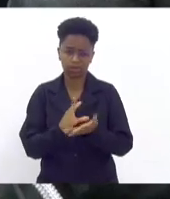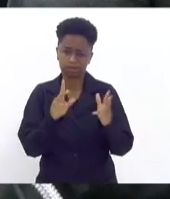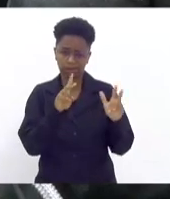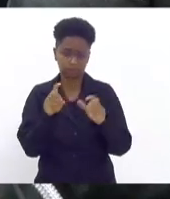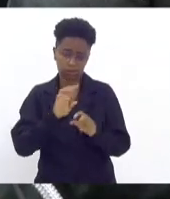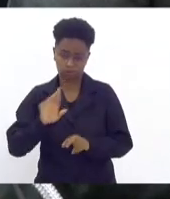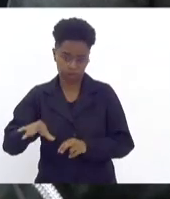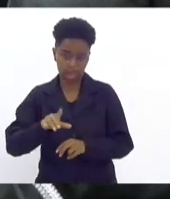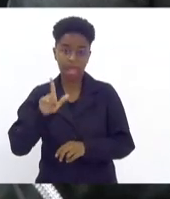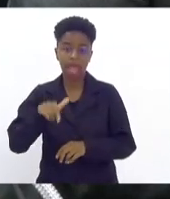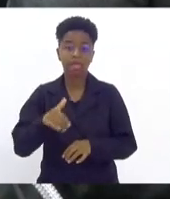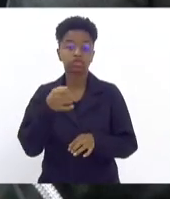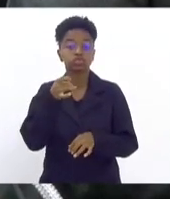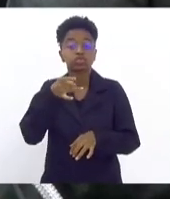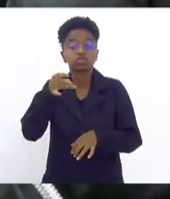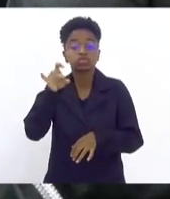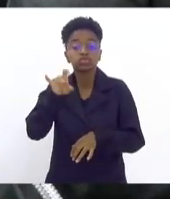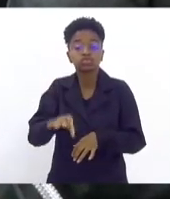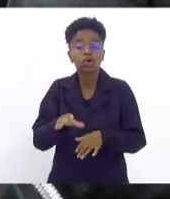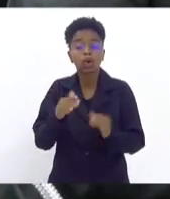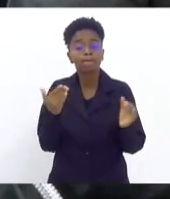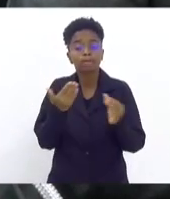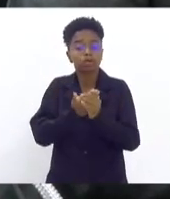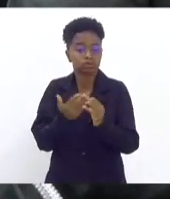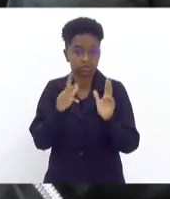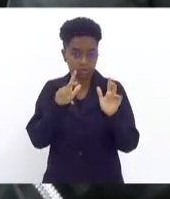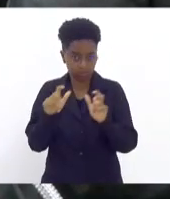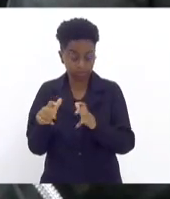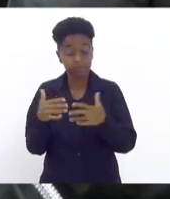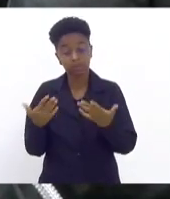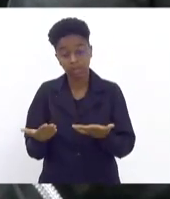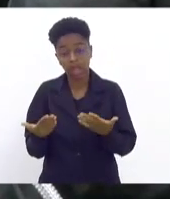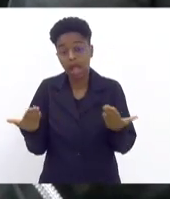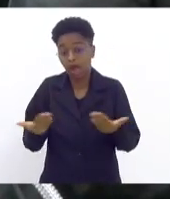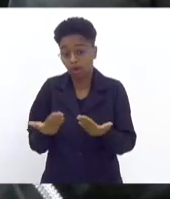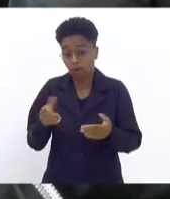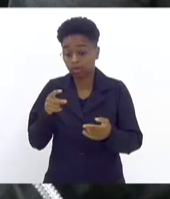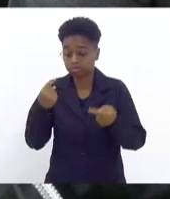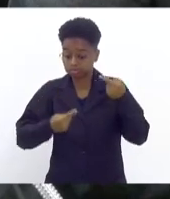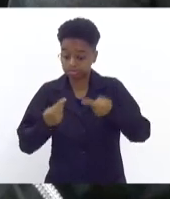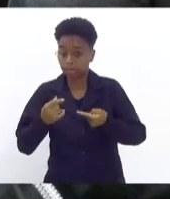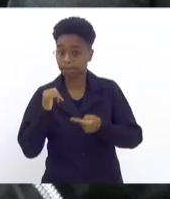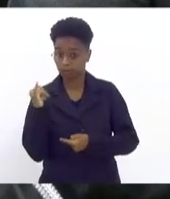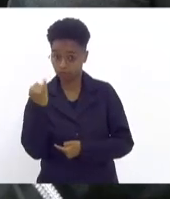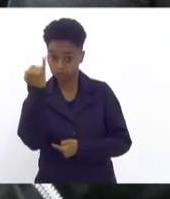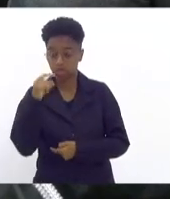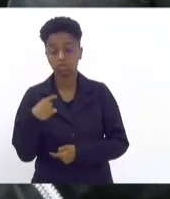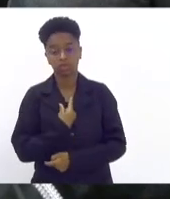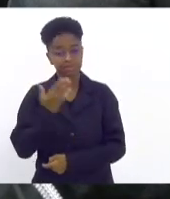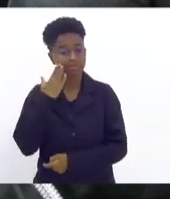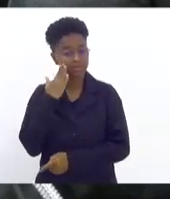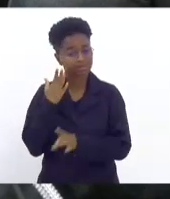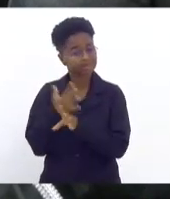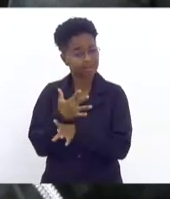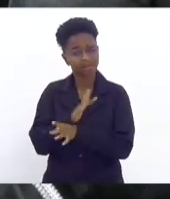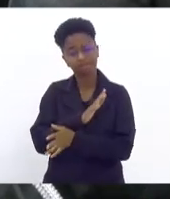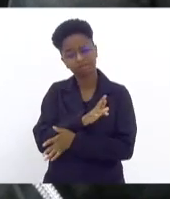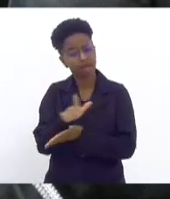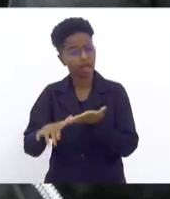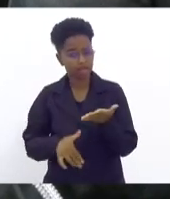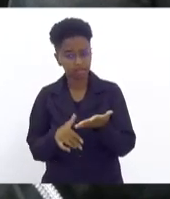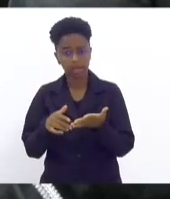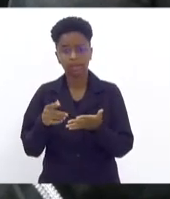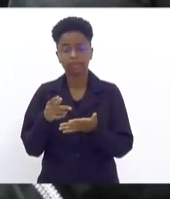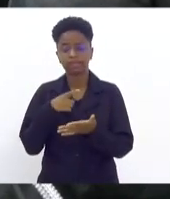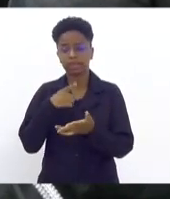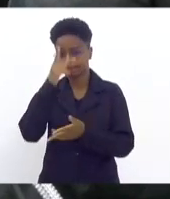processual. Agora, o tema é pertinente, a gente sabe que diversos municípios, população do entorno das